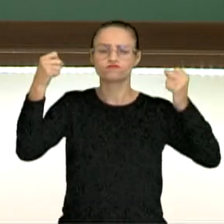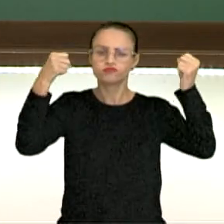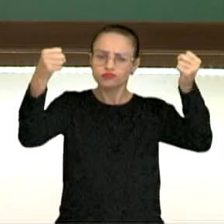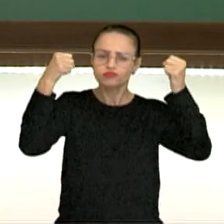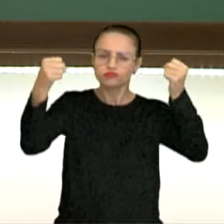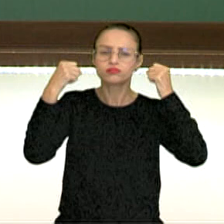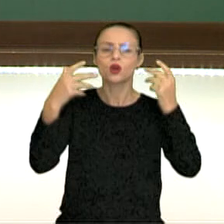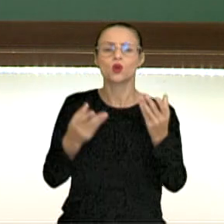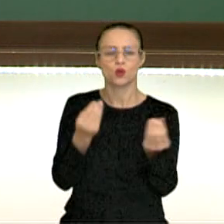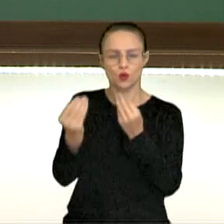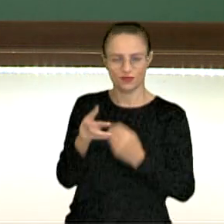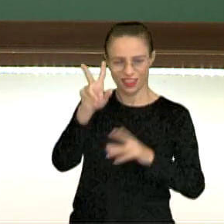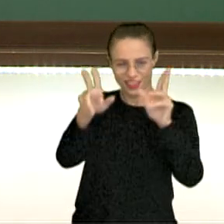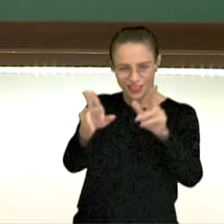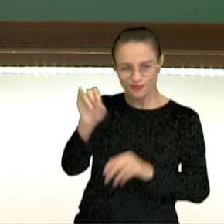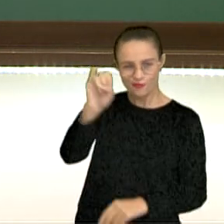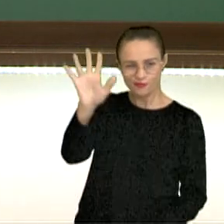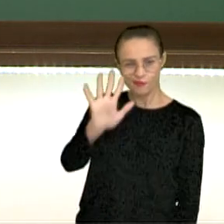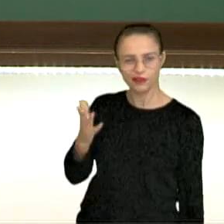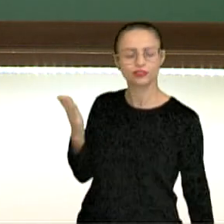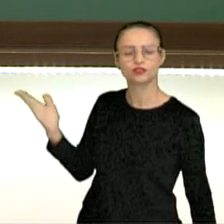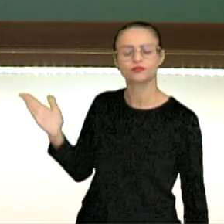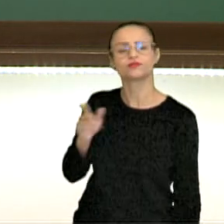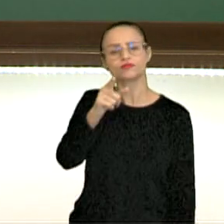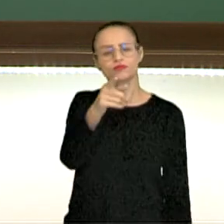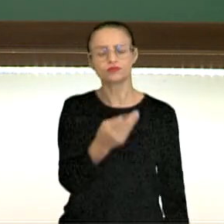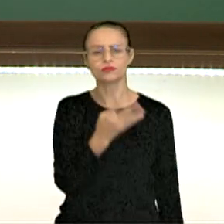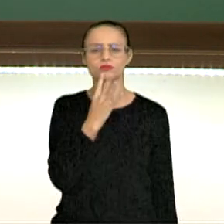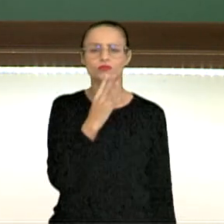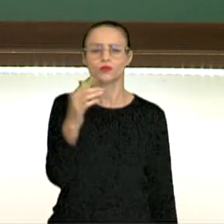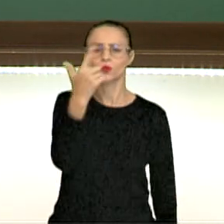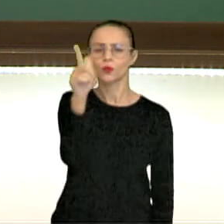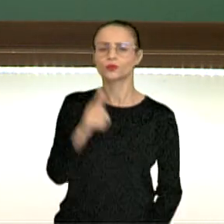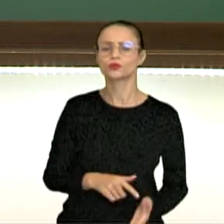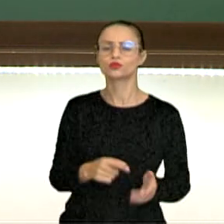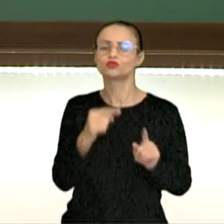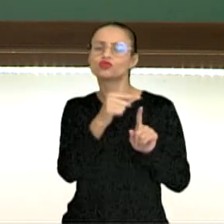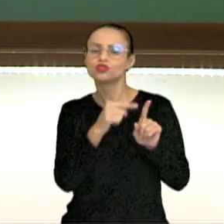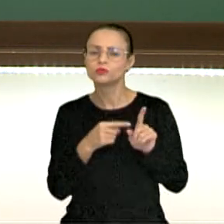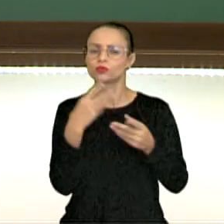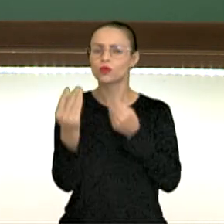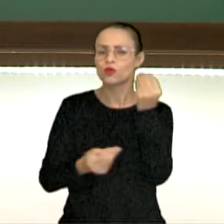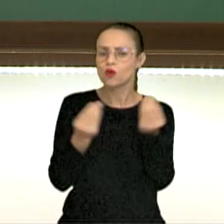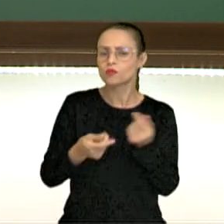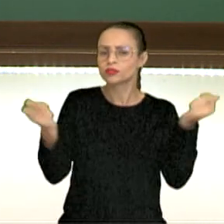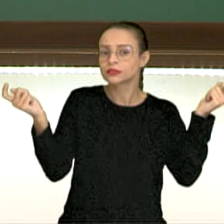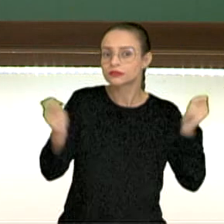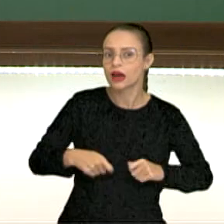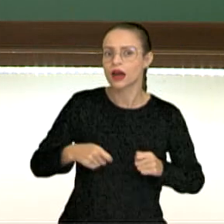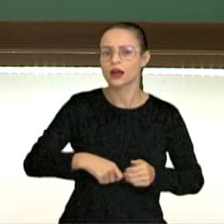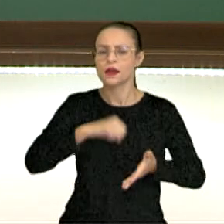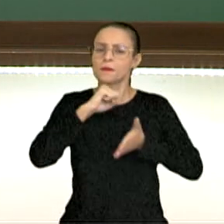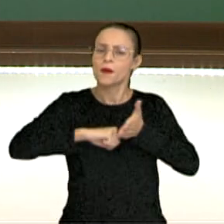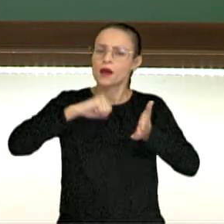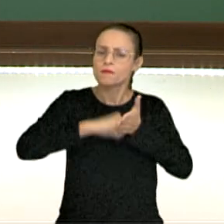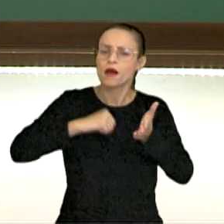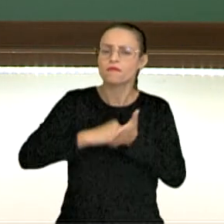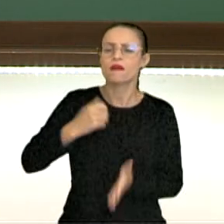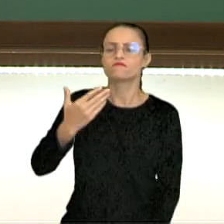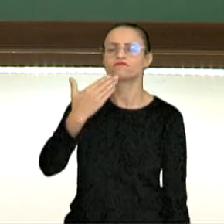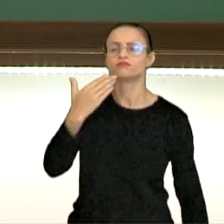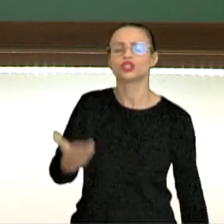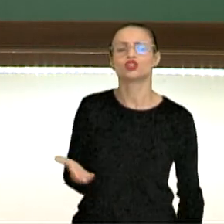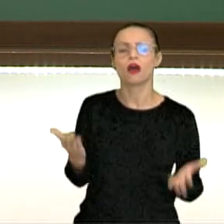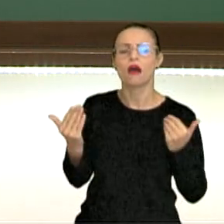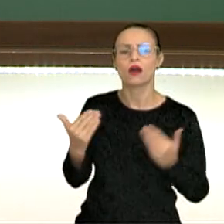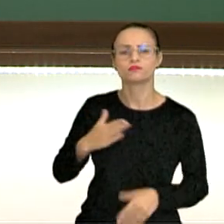e megafone, como temos aqui na imagem. Que outros tipos de meios nós temos para manifestar, para reivindicar